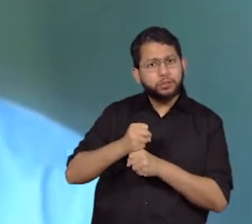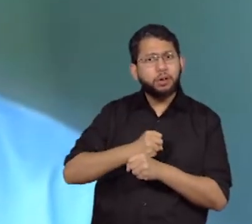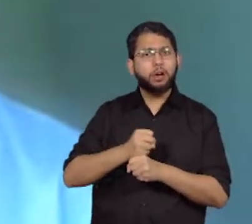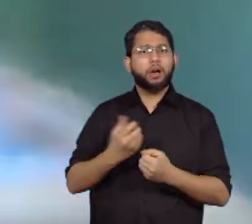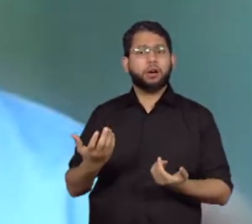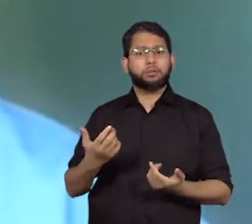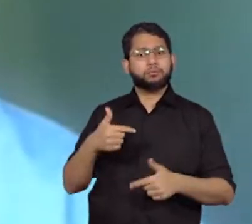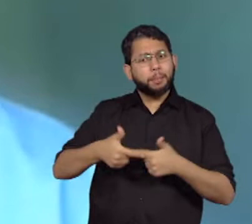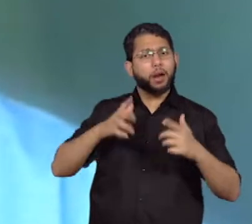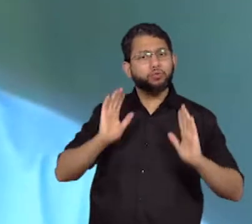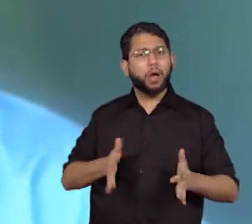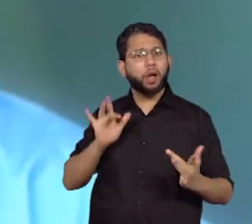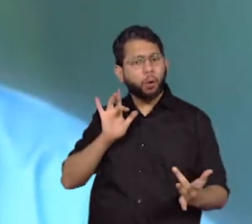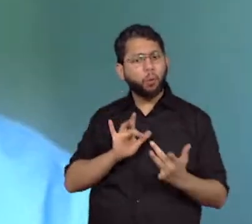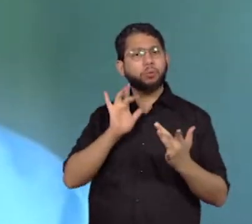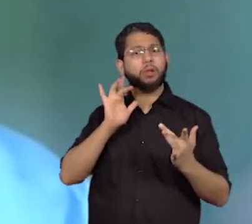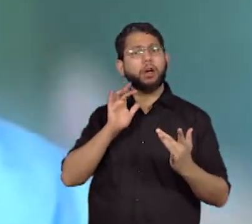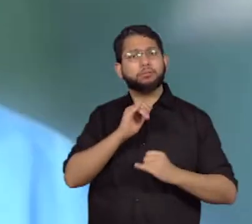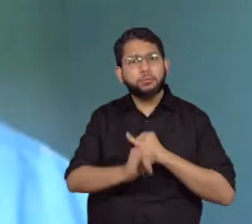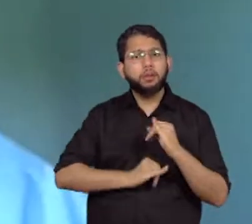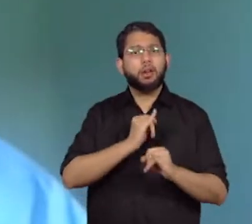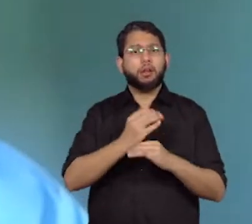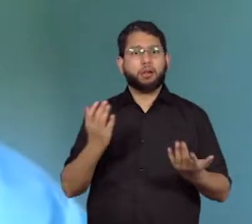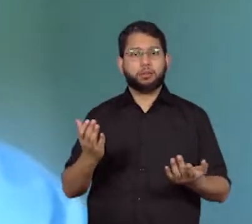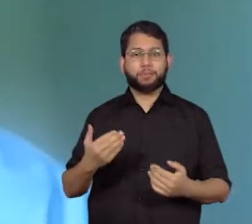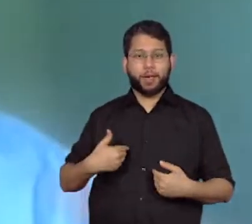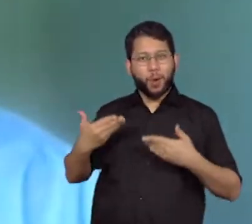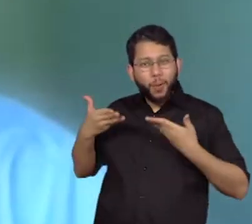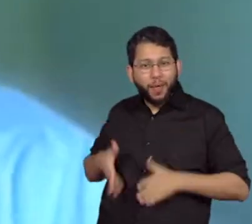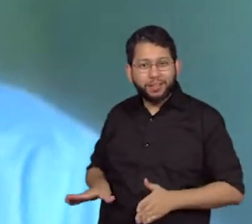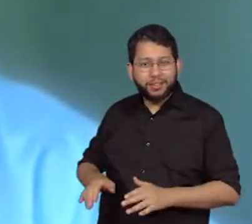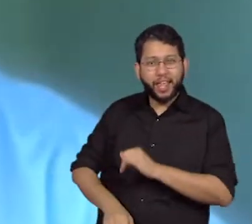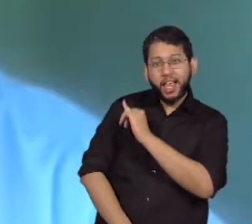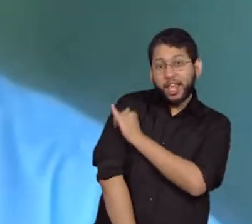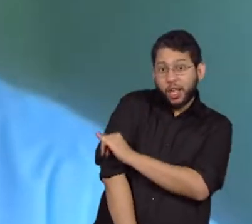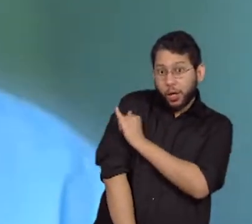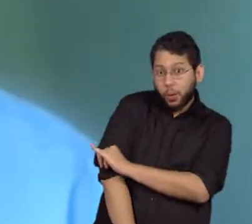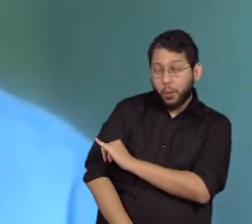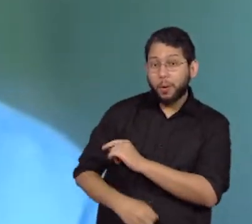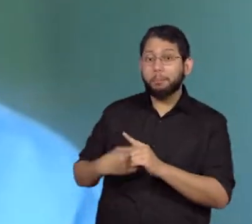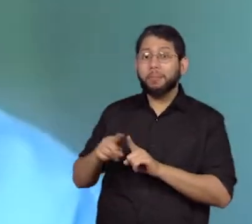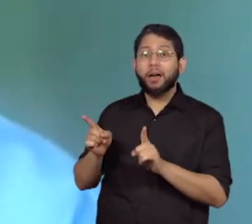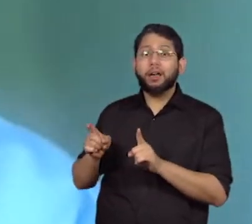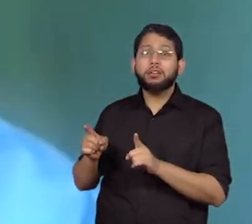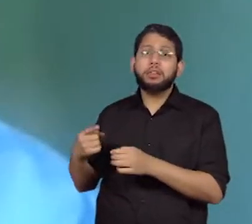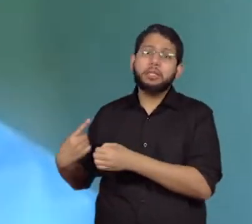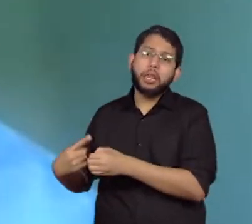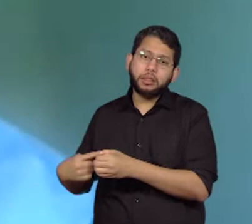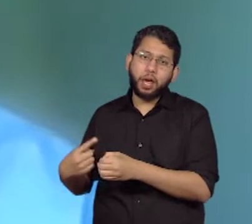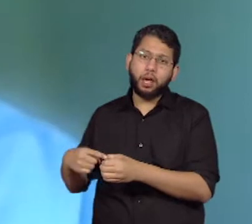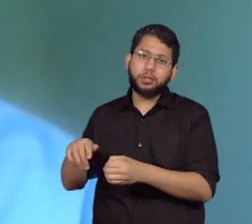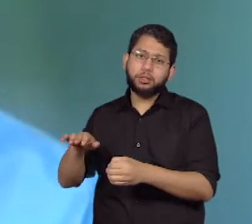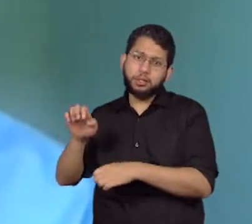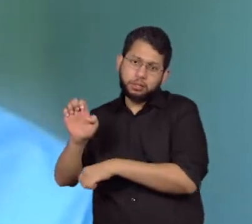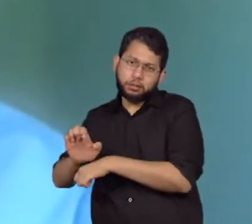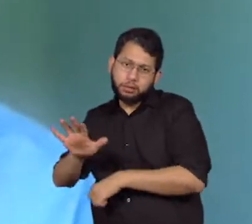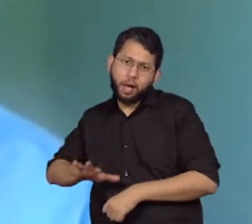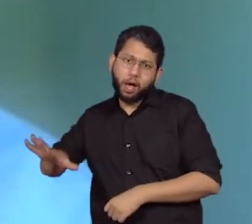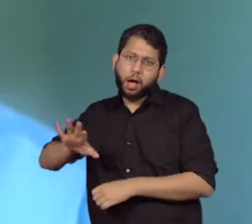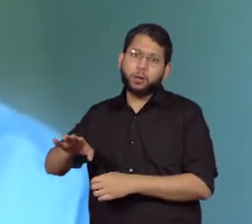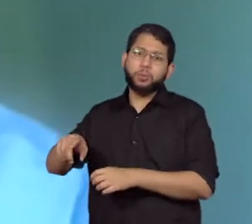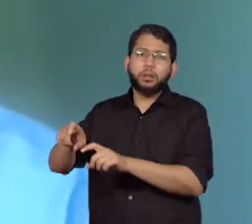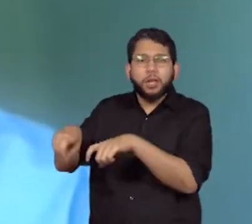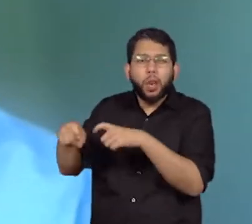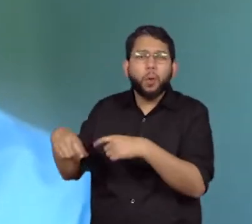como a internet mudou a minha carreira. Apesar de ter nascido no Rio de Janeiro, eu cresci no interior, não tinha muito recurso na família, tinha